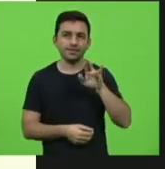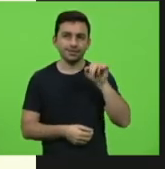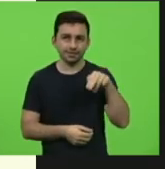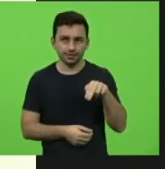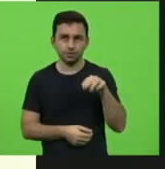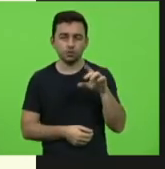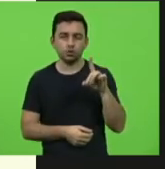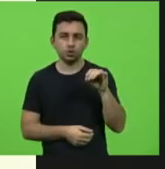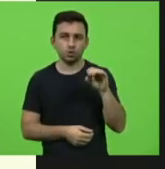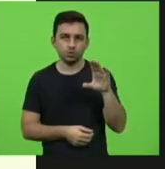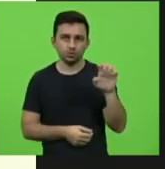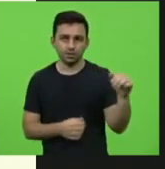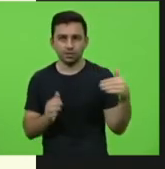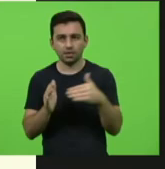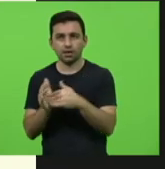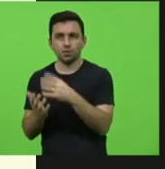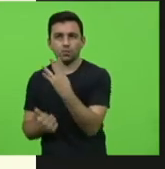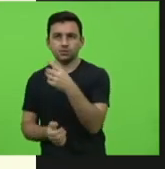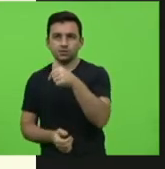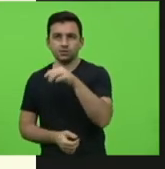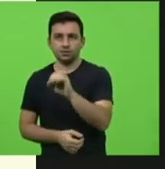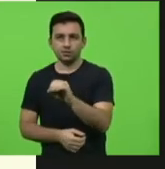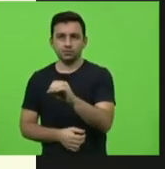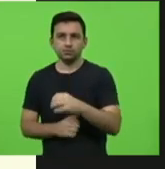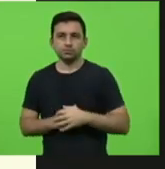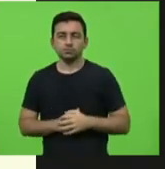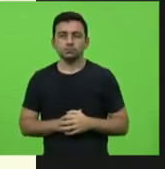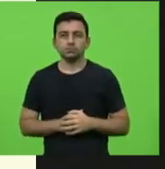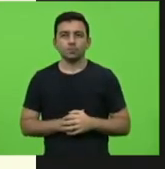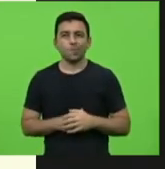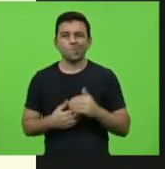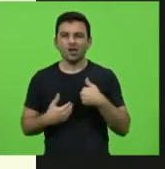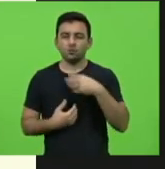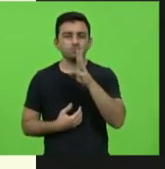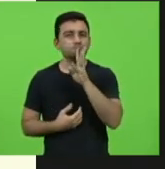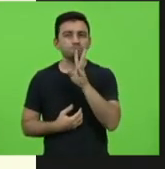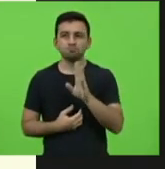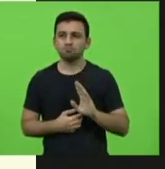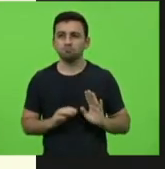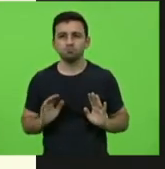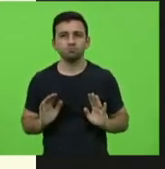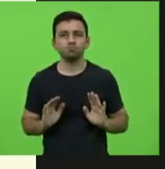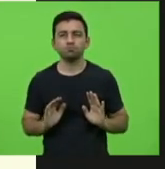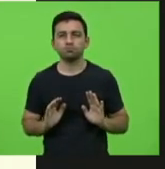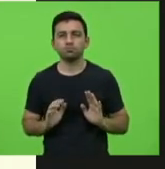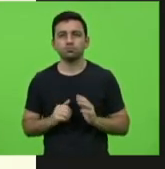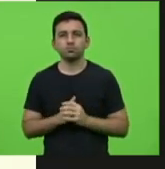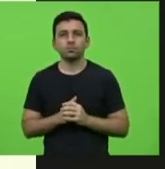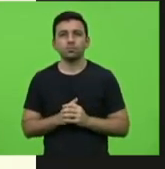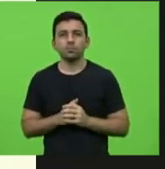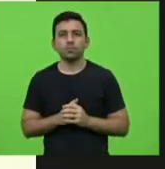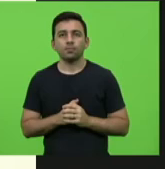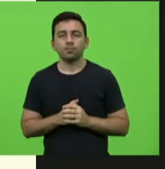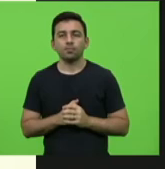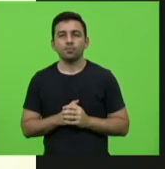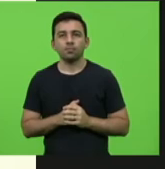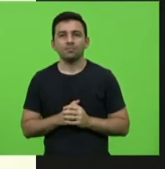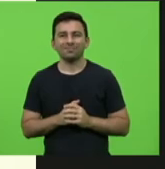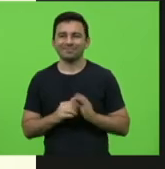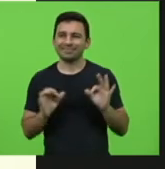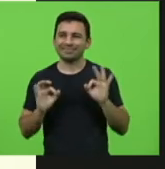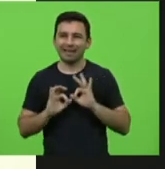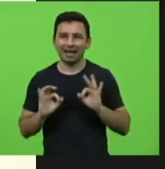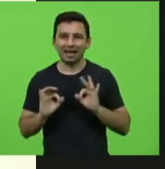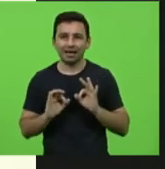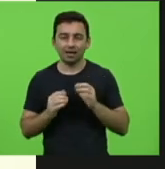a 470. Eu não conheço em Santa Catarina nenhuma